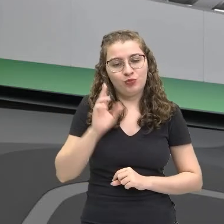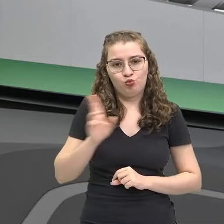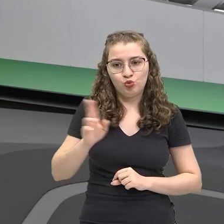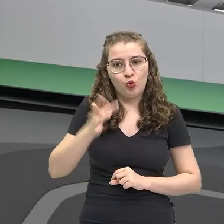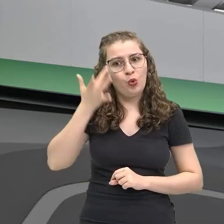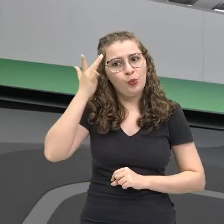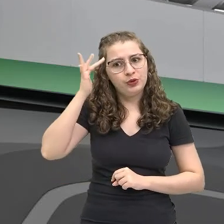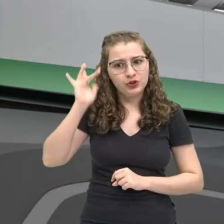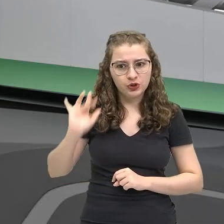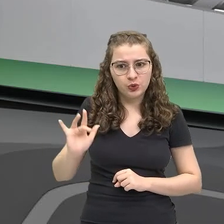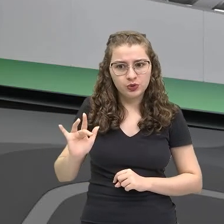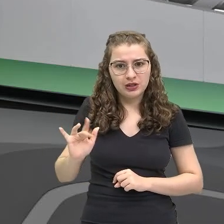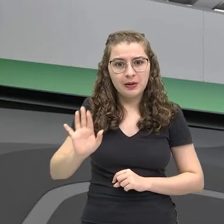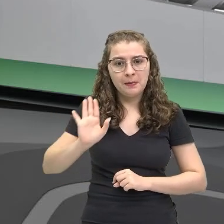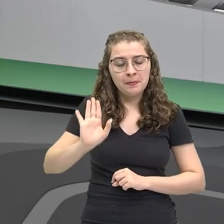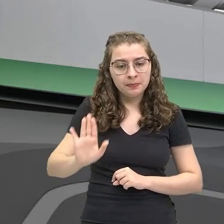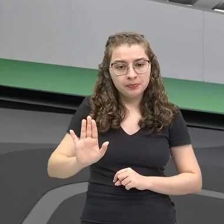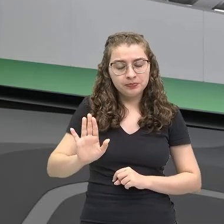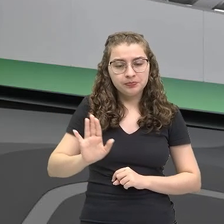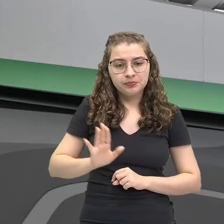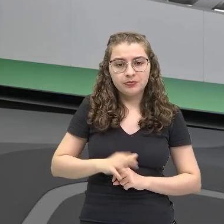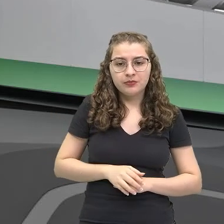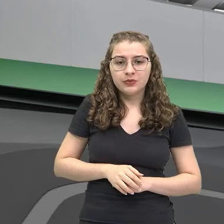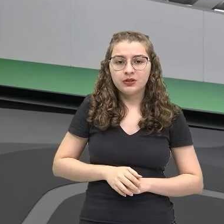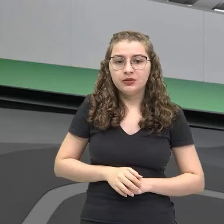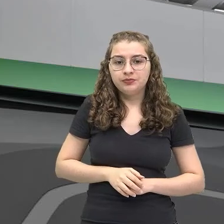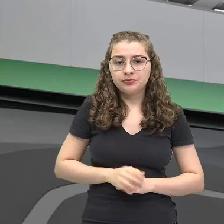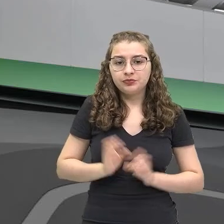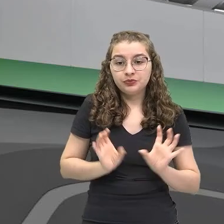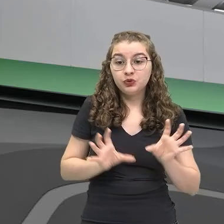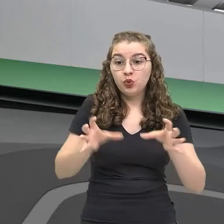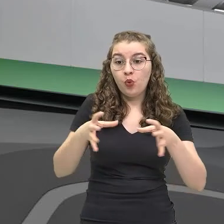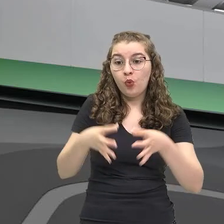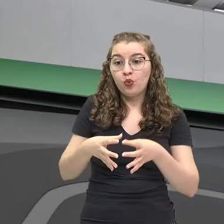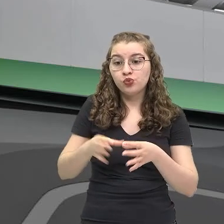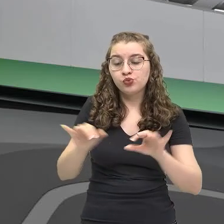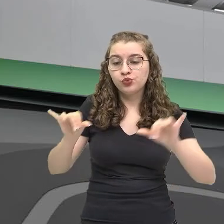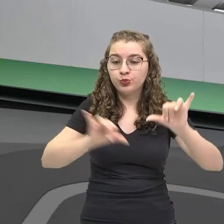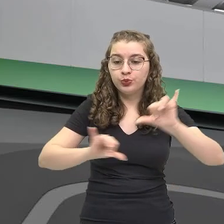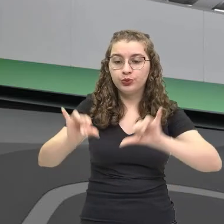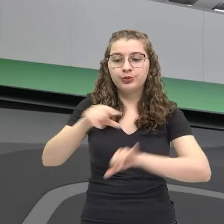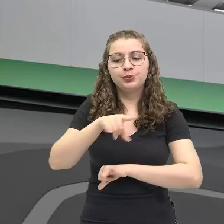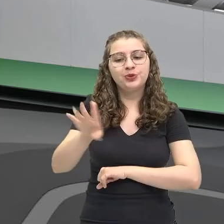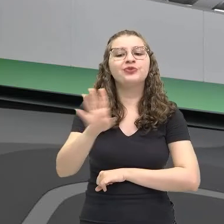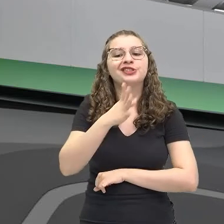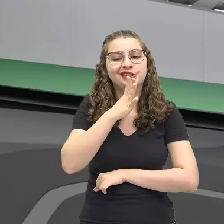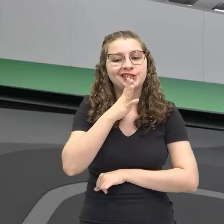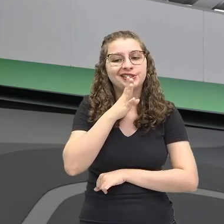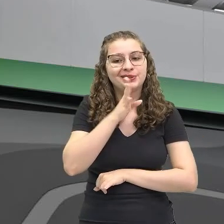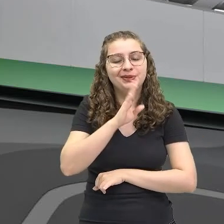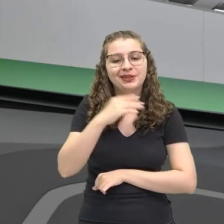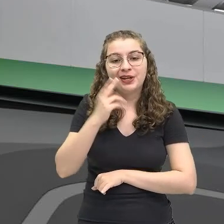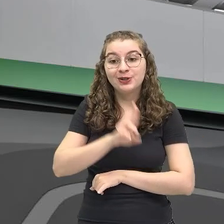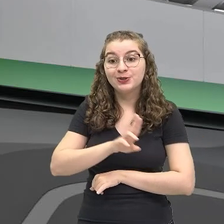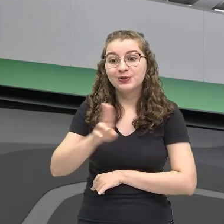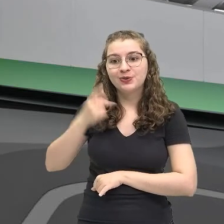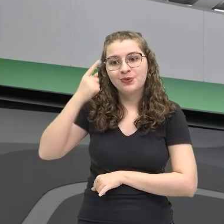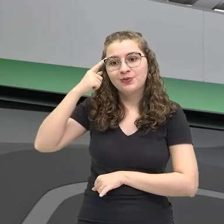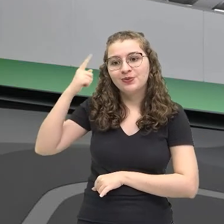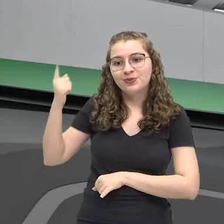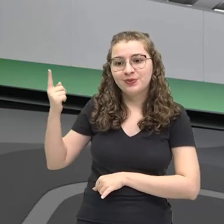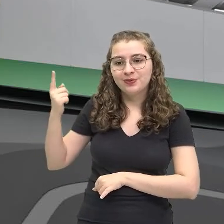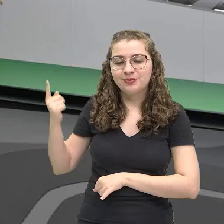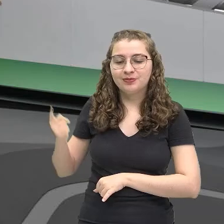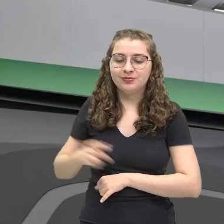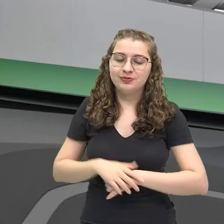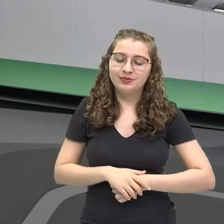não precisa me dizer o nome, mas não sabendo o nome, só de olhar vocês já conseguem me dizer que esse composto